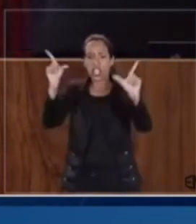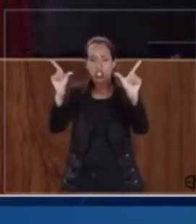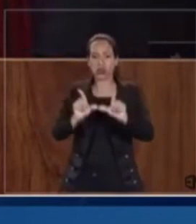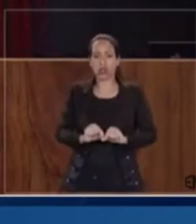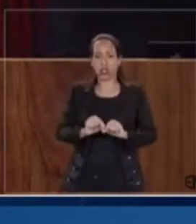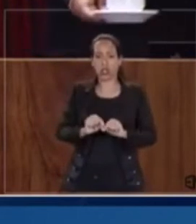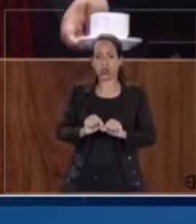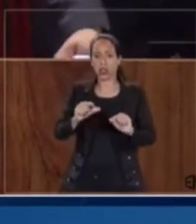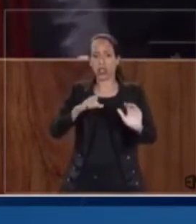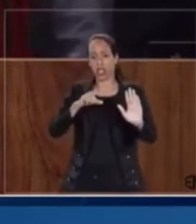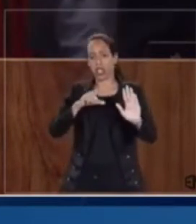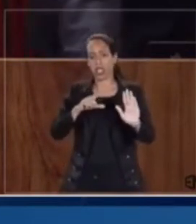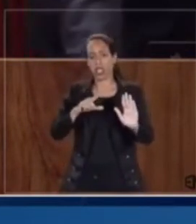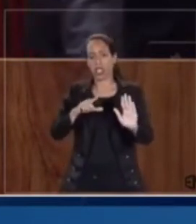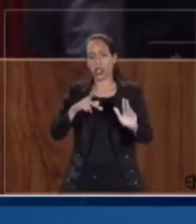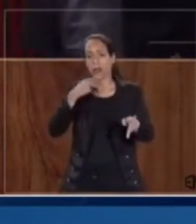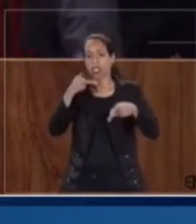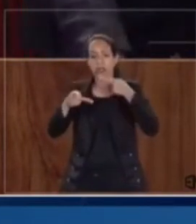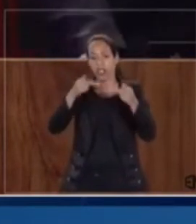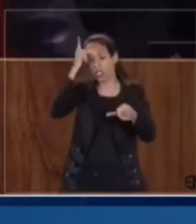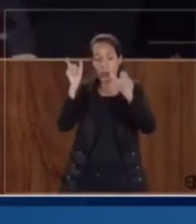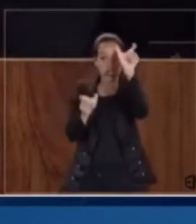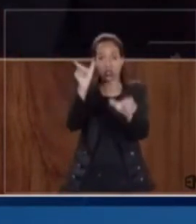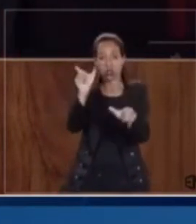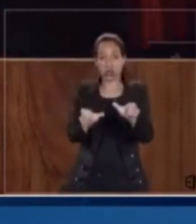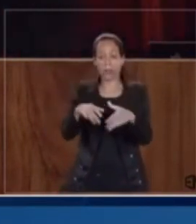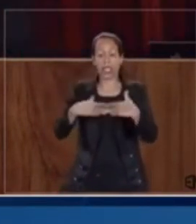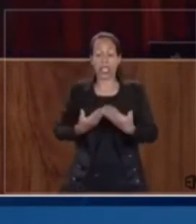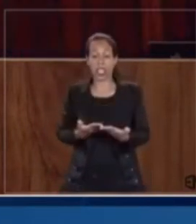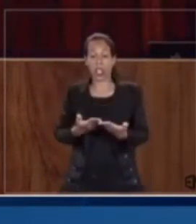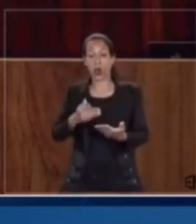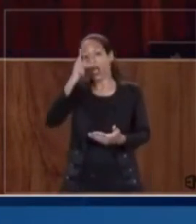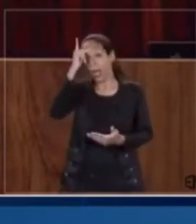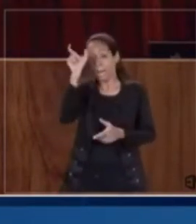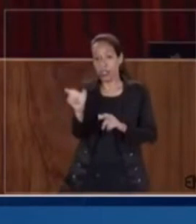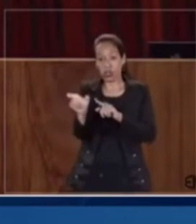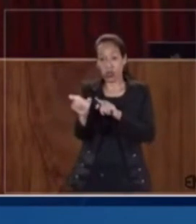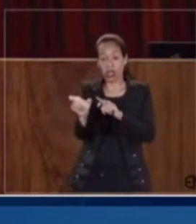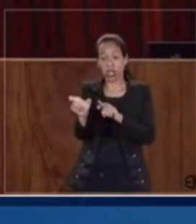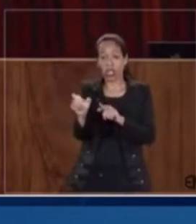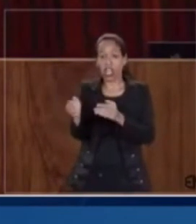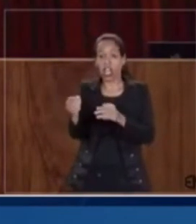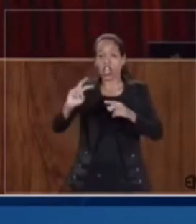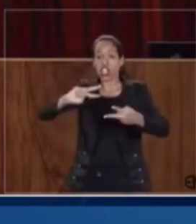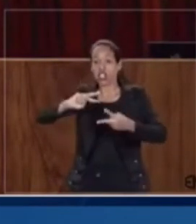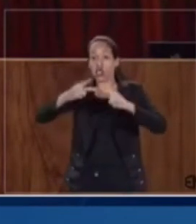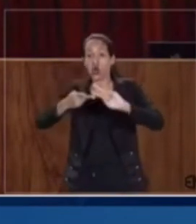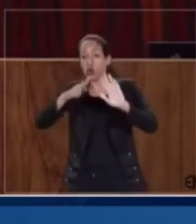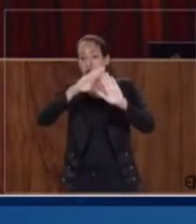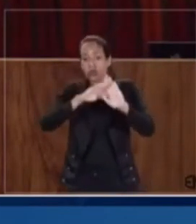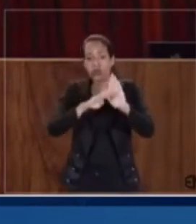tá? Poderia haver uma liminar, e o Supremo Tribunal Federal pode vir a julgar essa questão. Mas a